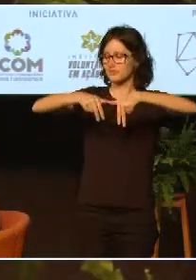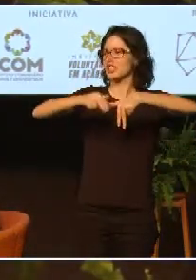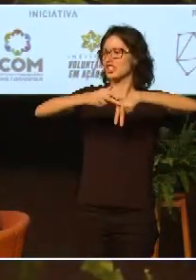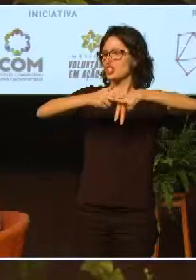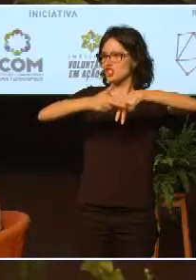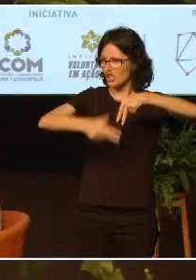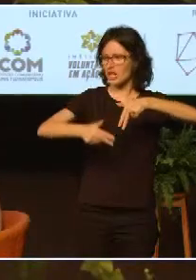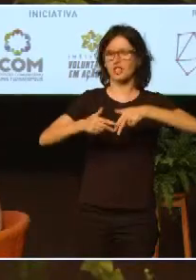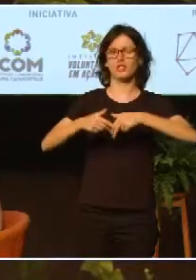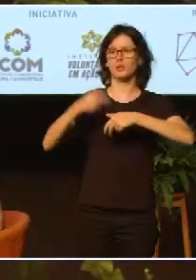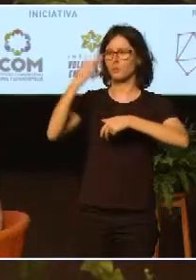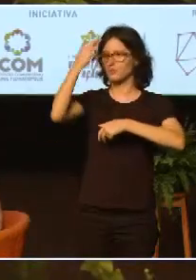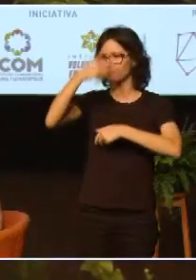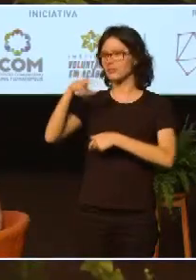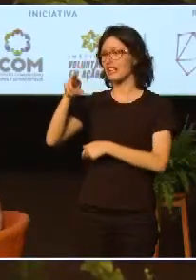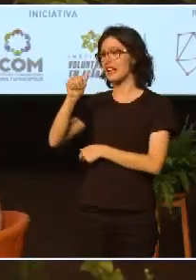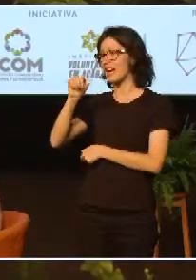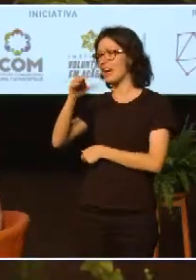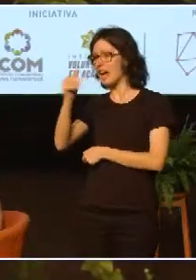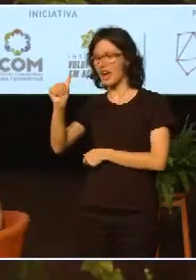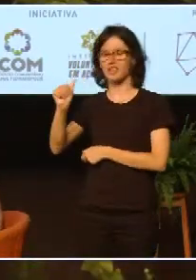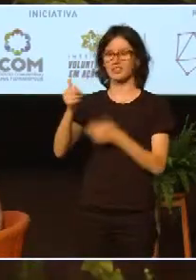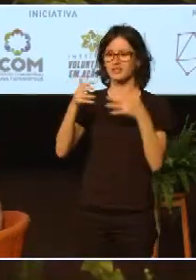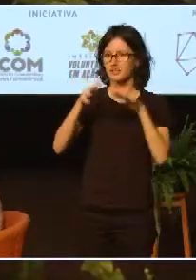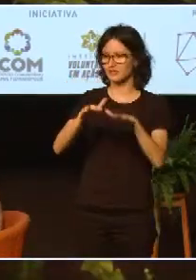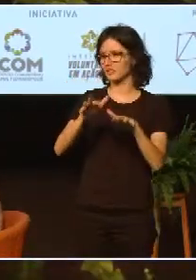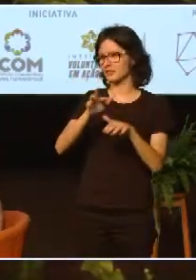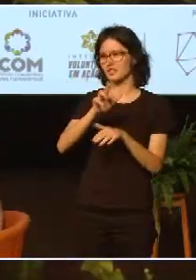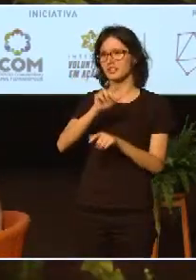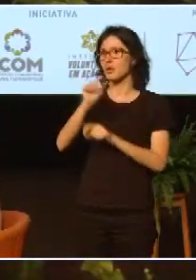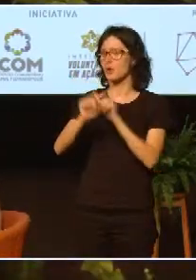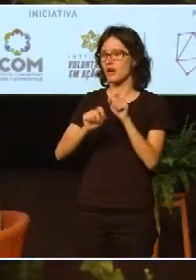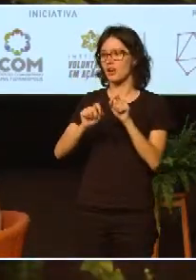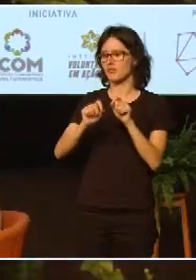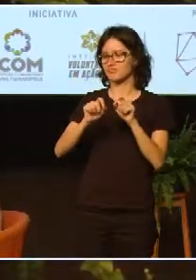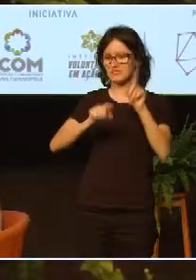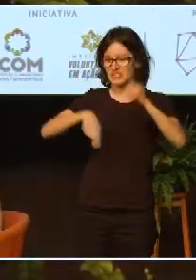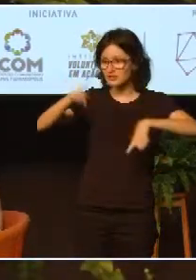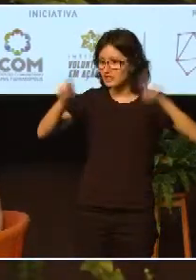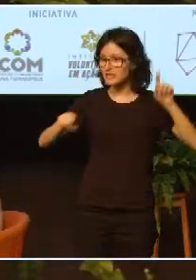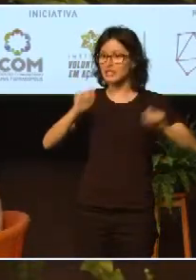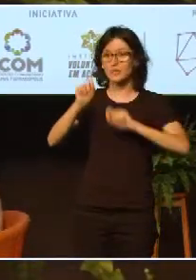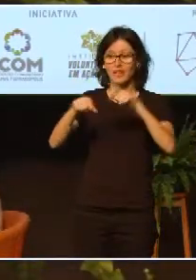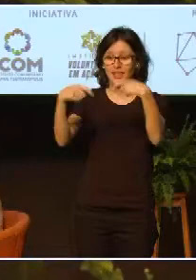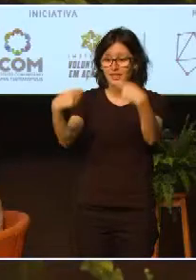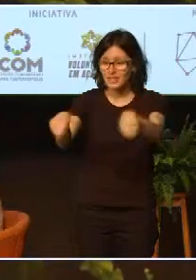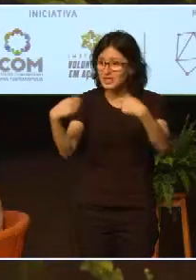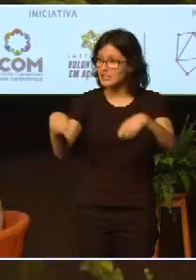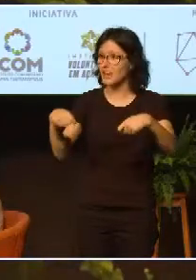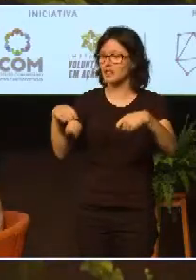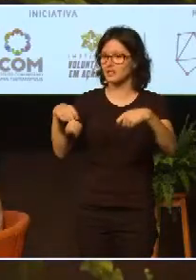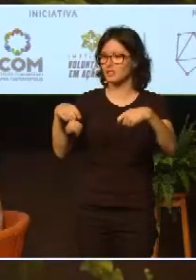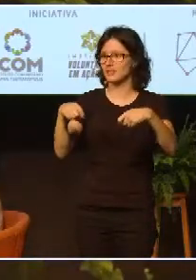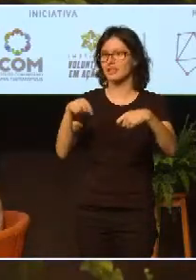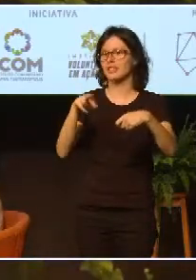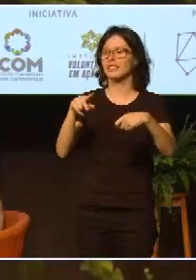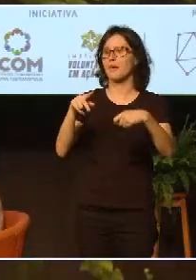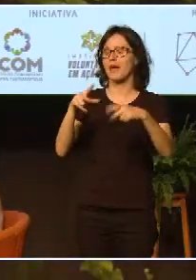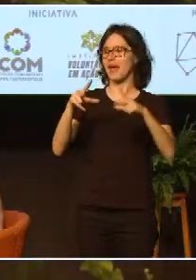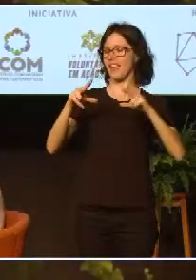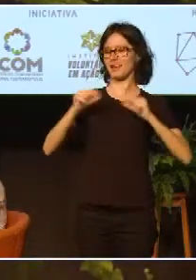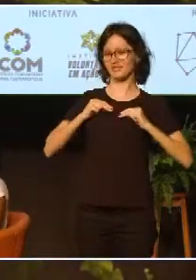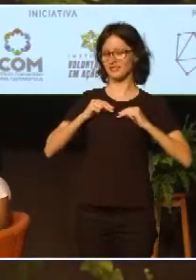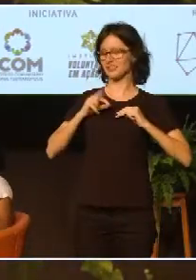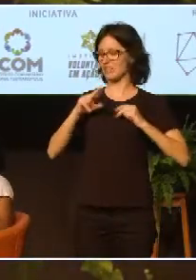raça, inclusão social não é business plan. Diversidade é necessidade, não é business plan.